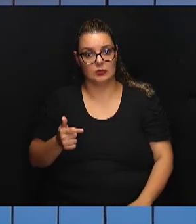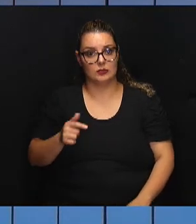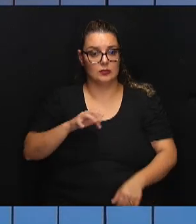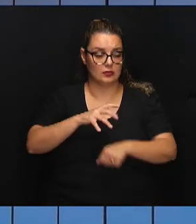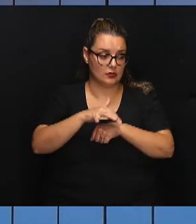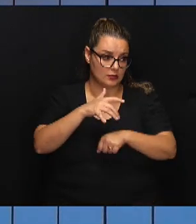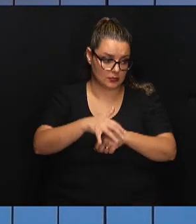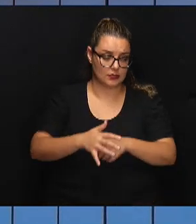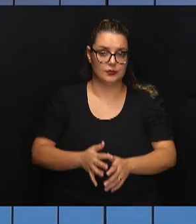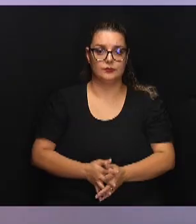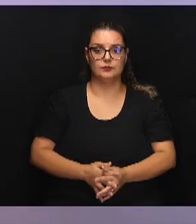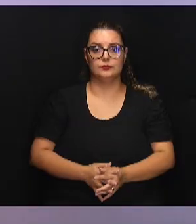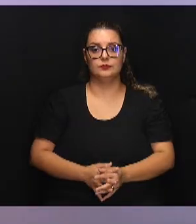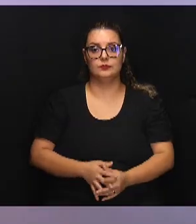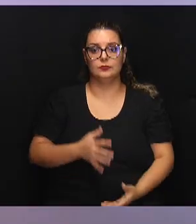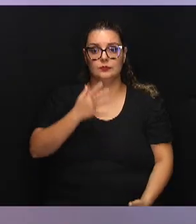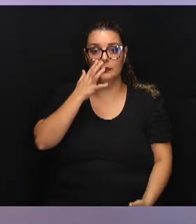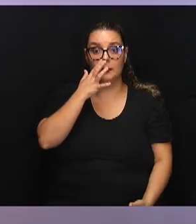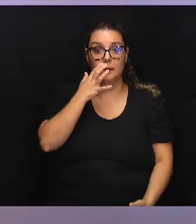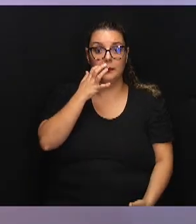infecção?